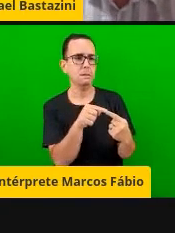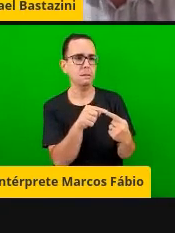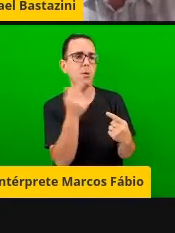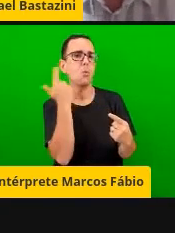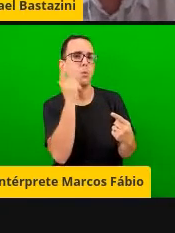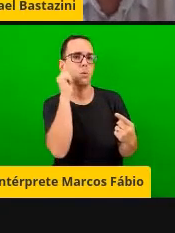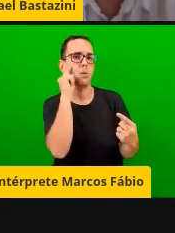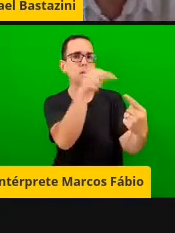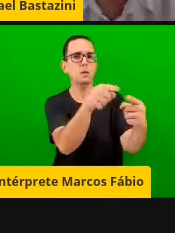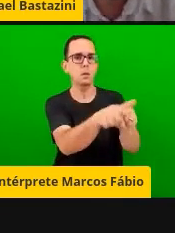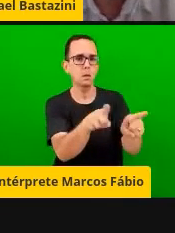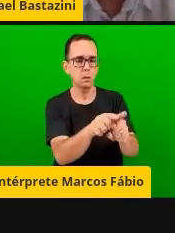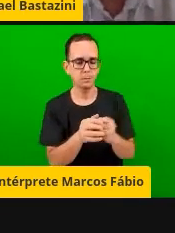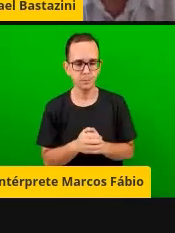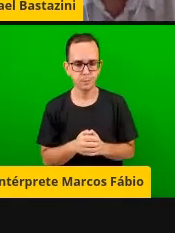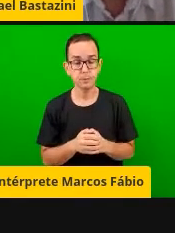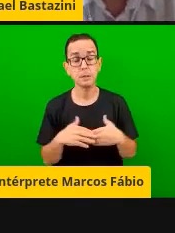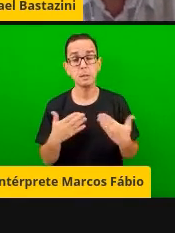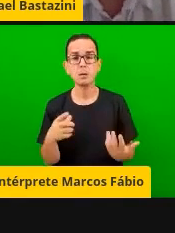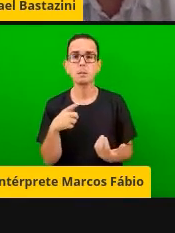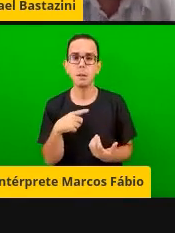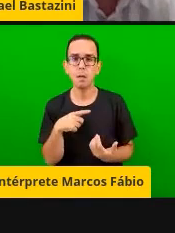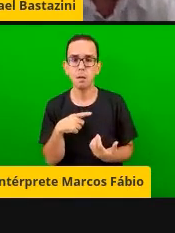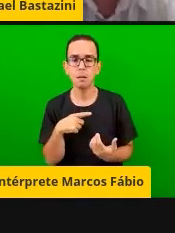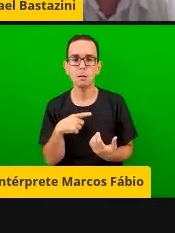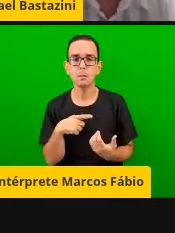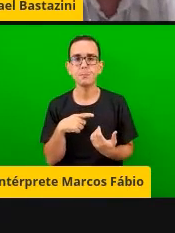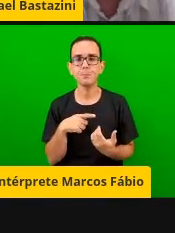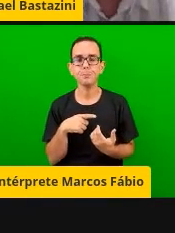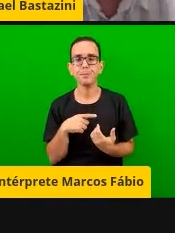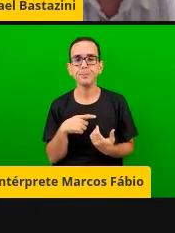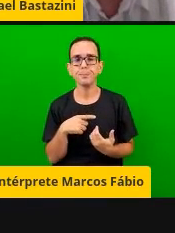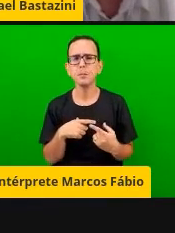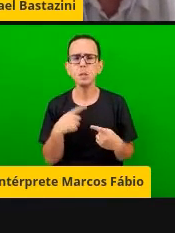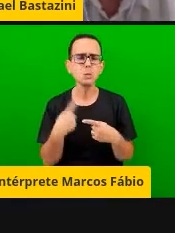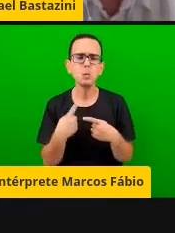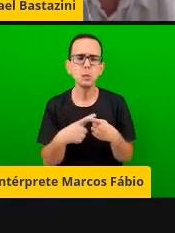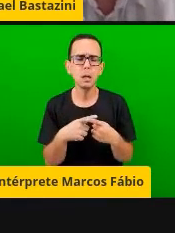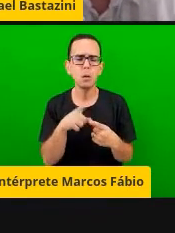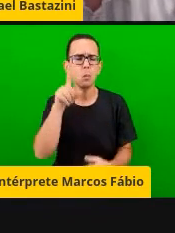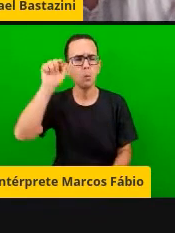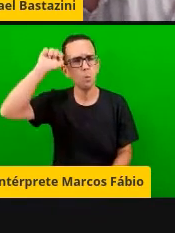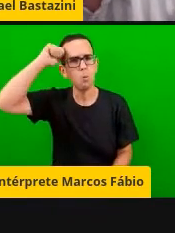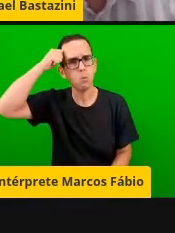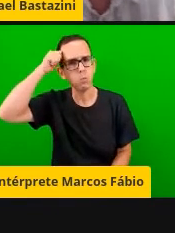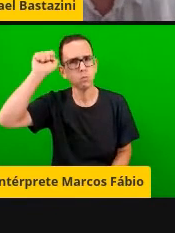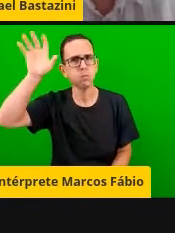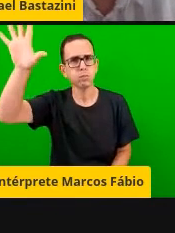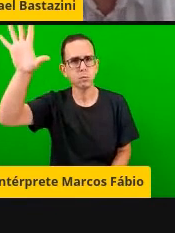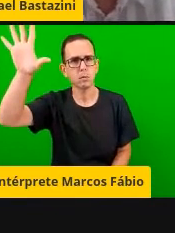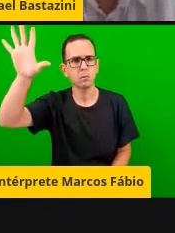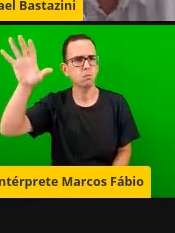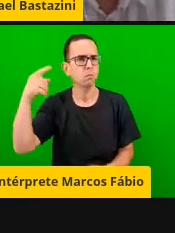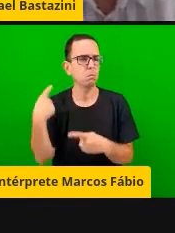tá? Então, a gente vai ter... E por que o continente africano? Por que a China vem fazendo isso de maneira